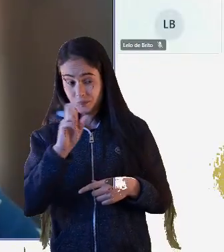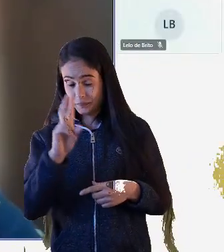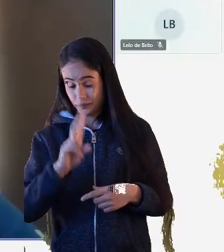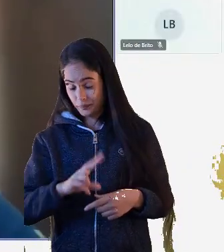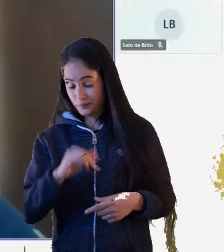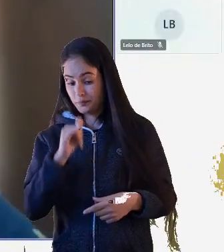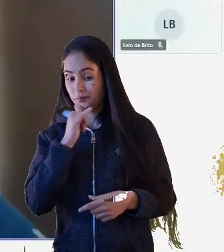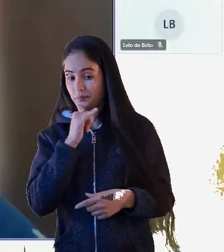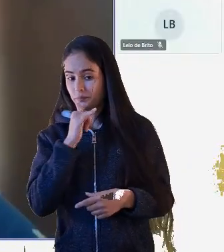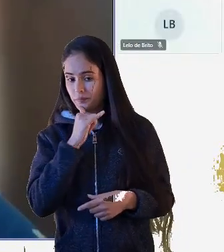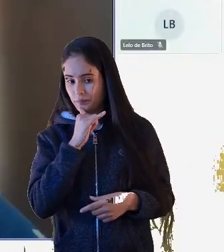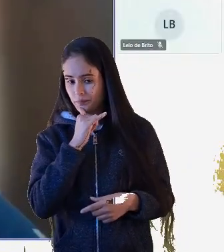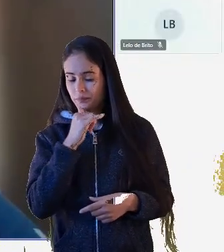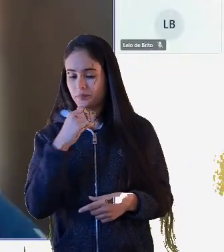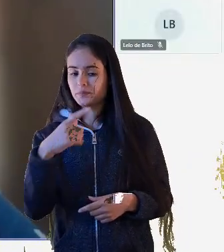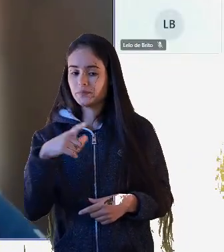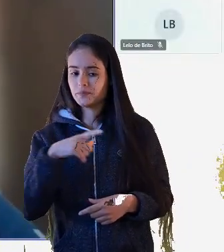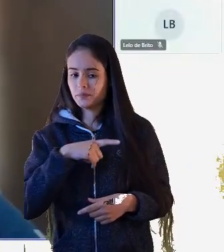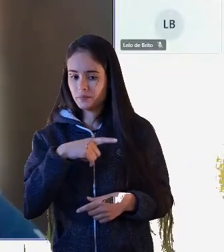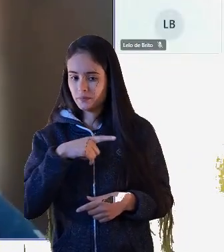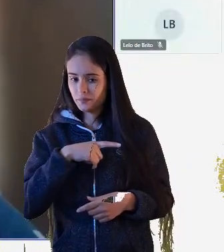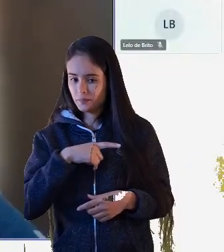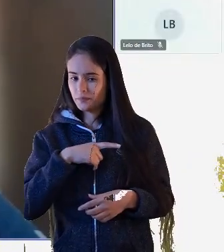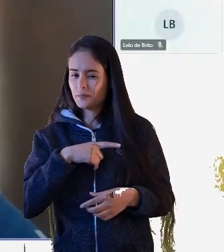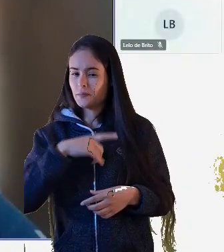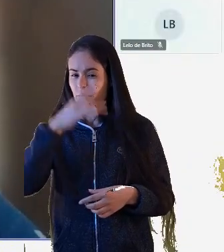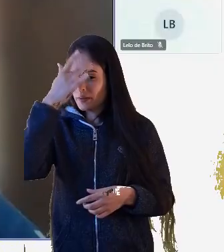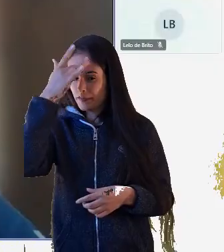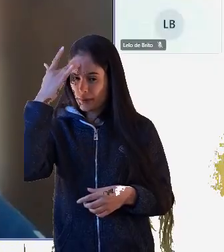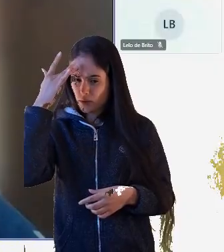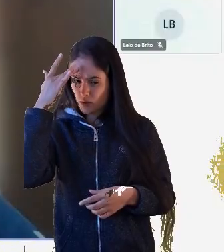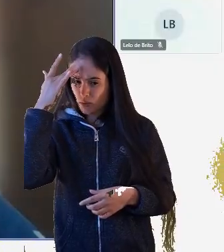né? Se é uma identidade dela, se ela, né,